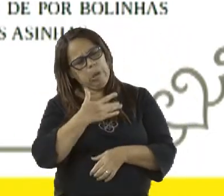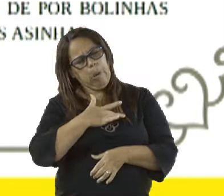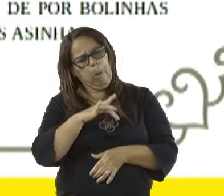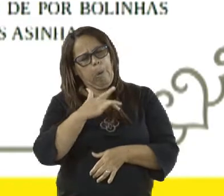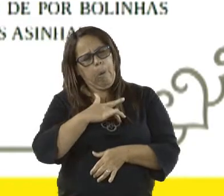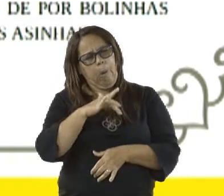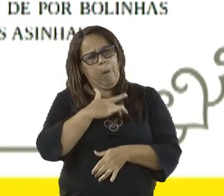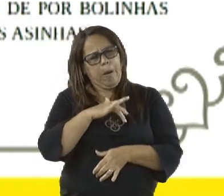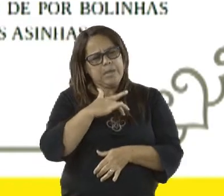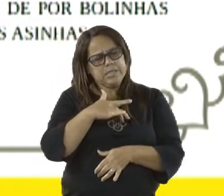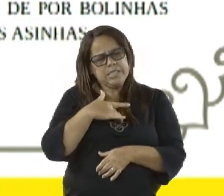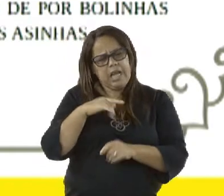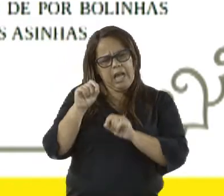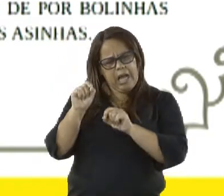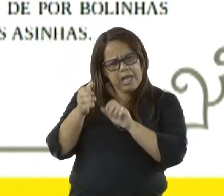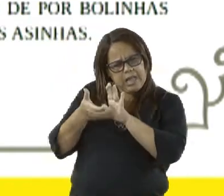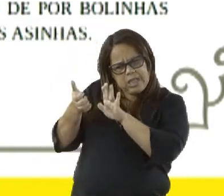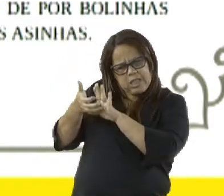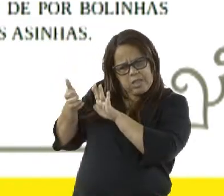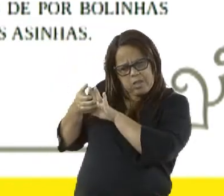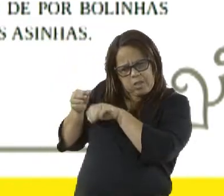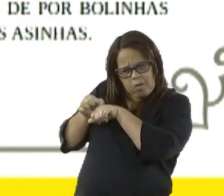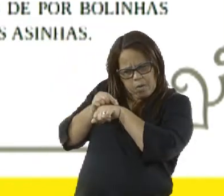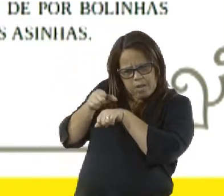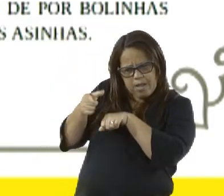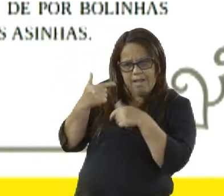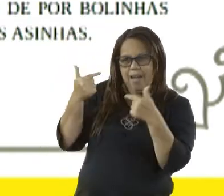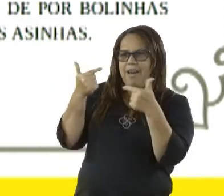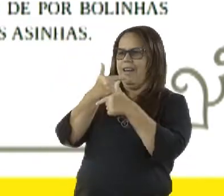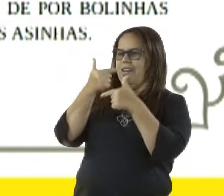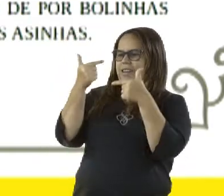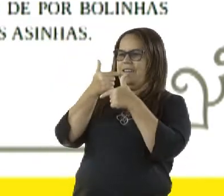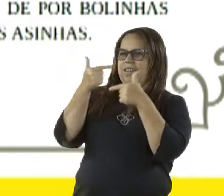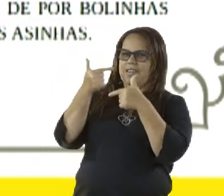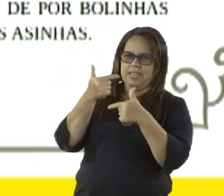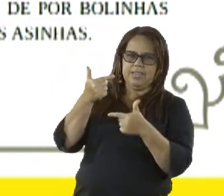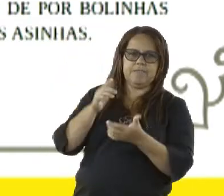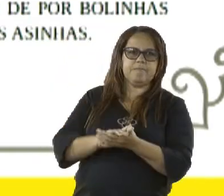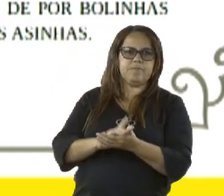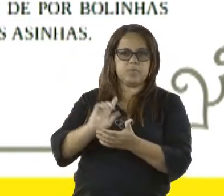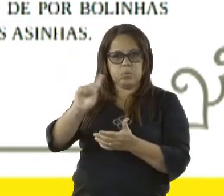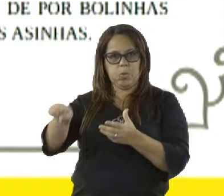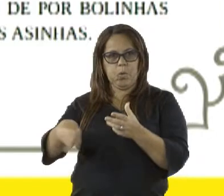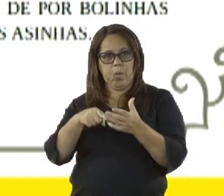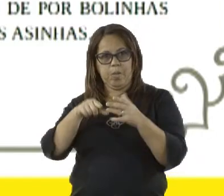coitadinha. Quem lhe roubou as bolinhas? Hahaha, gargalhava o caracol.